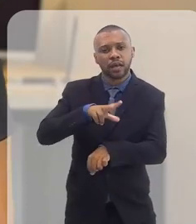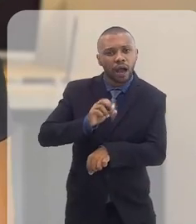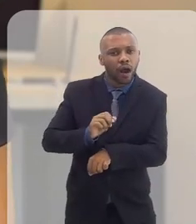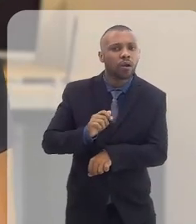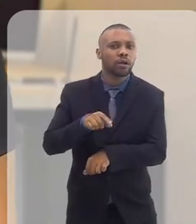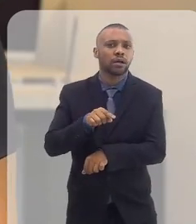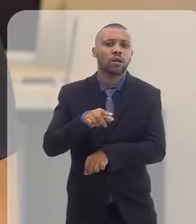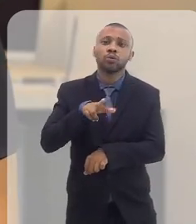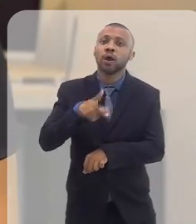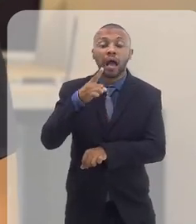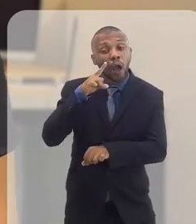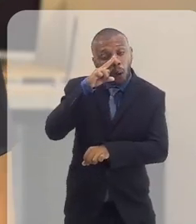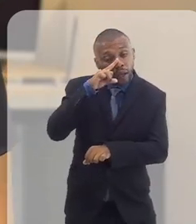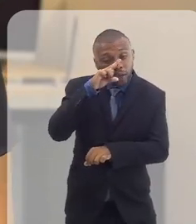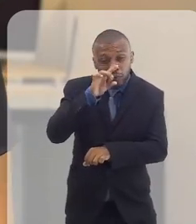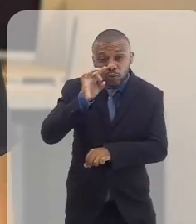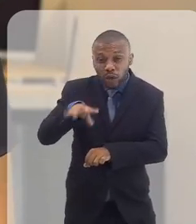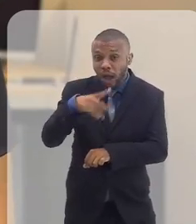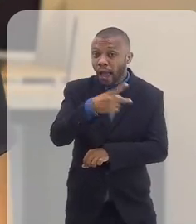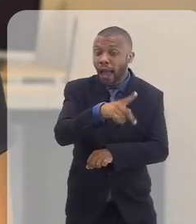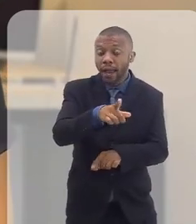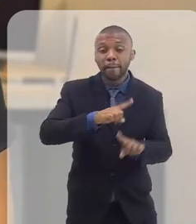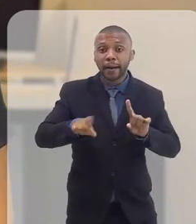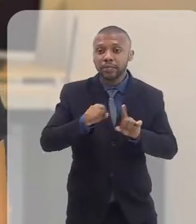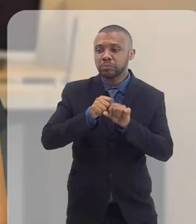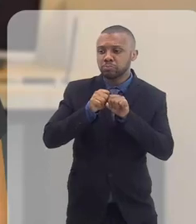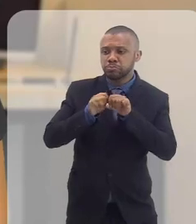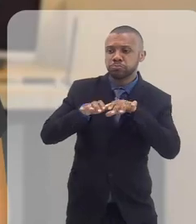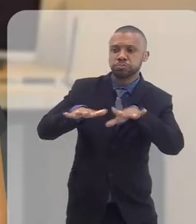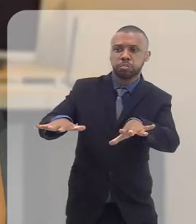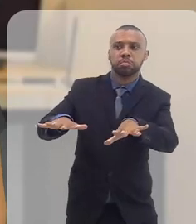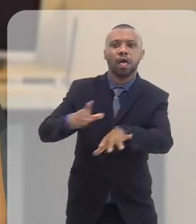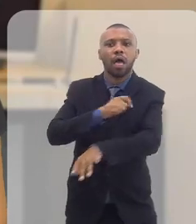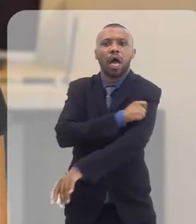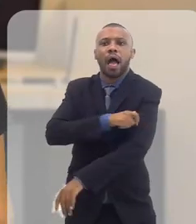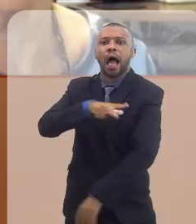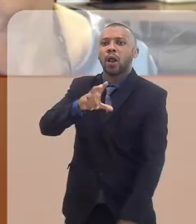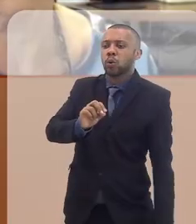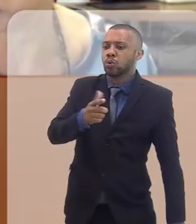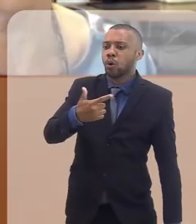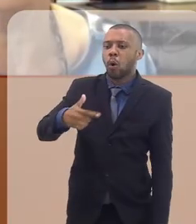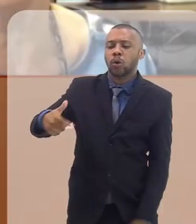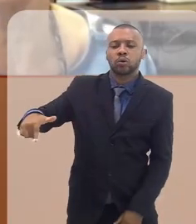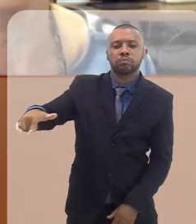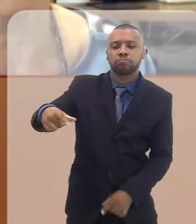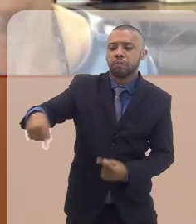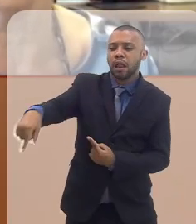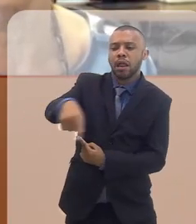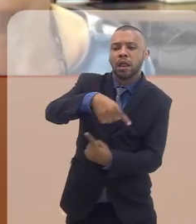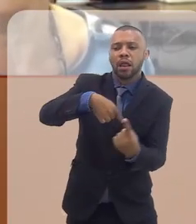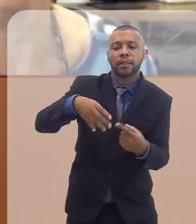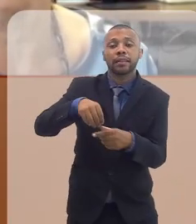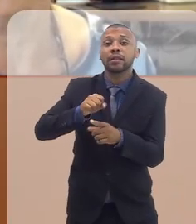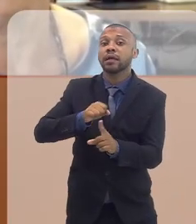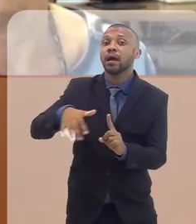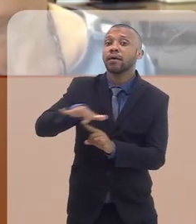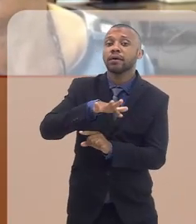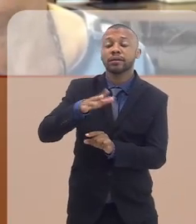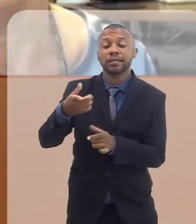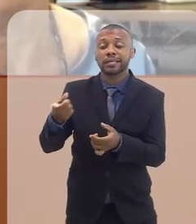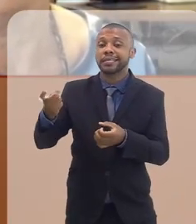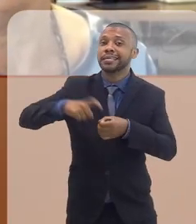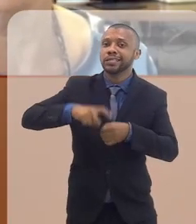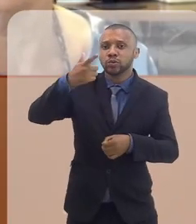risco para ela, né, das sequelas para ela, mas de contaminar outras crianças, né, nesse ambiente e